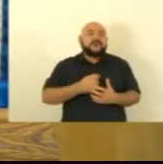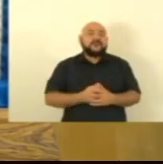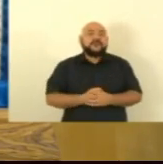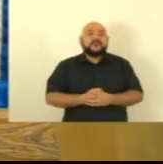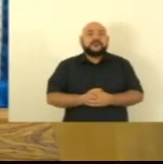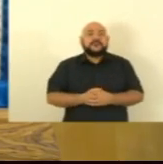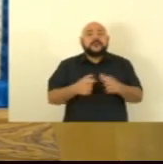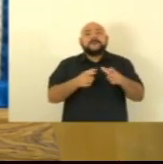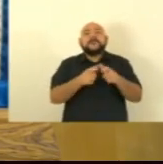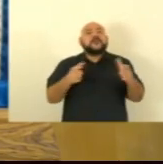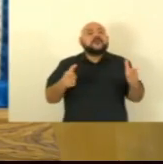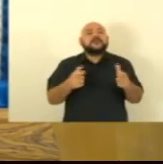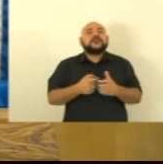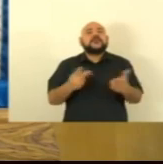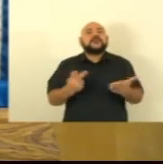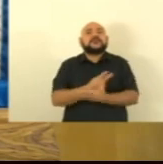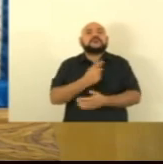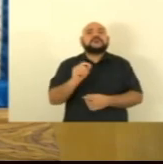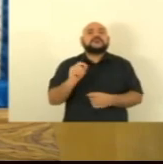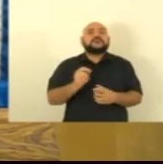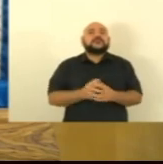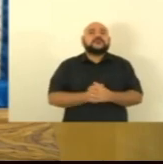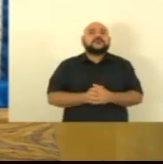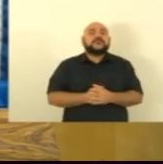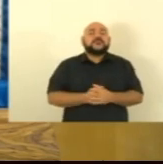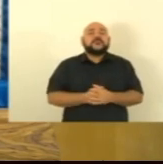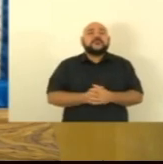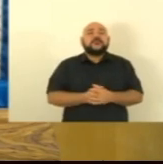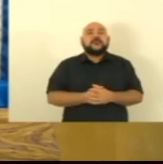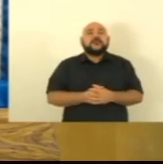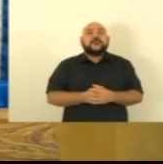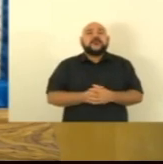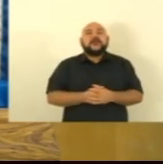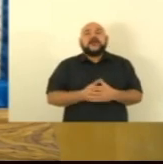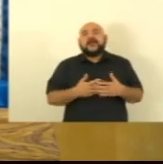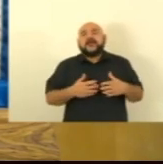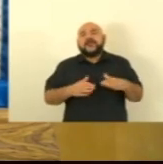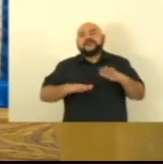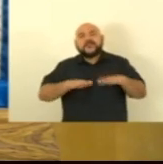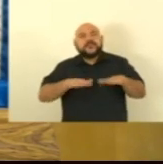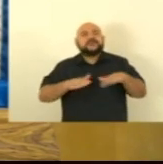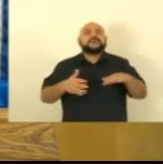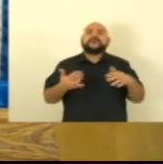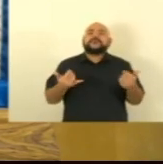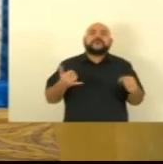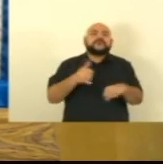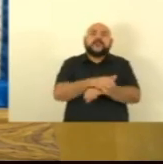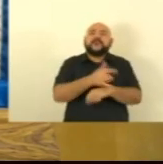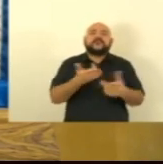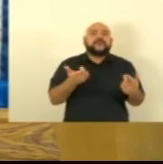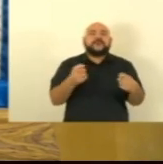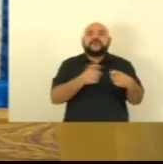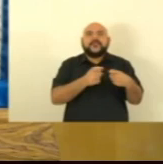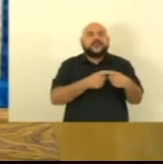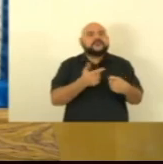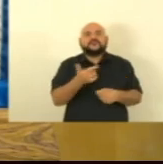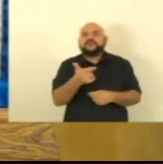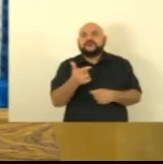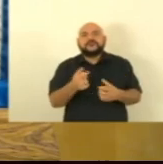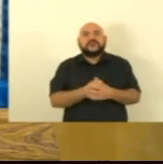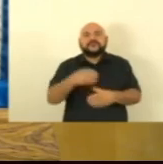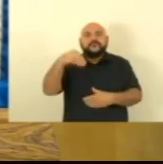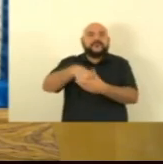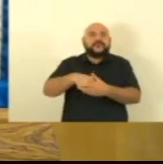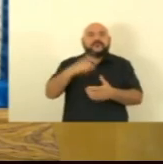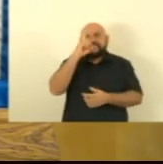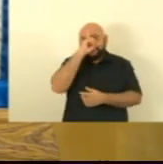vezes não tem o médico no pronto atendimento e também do interno do hospital.